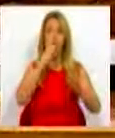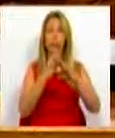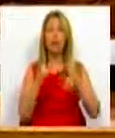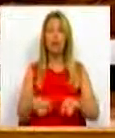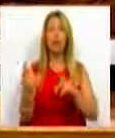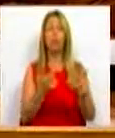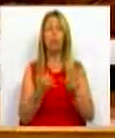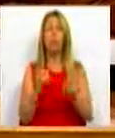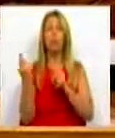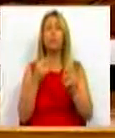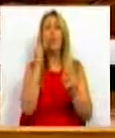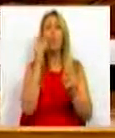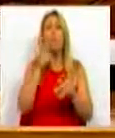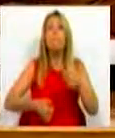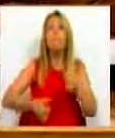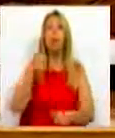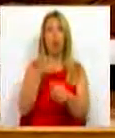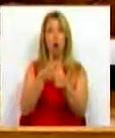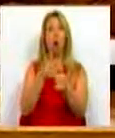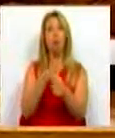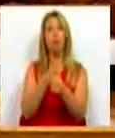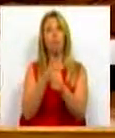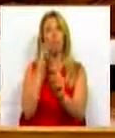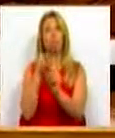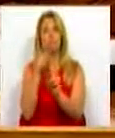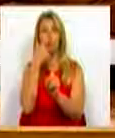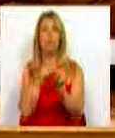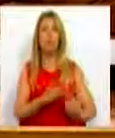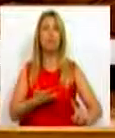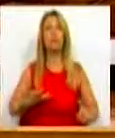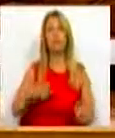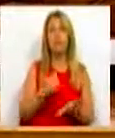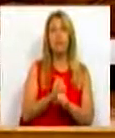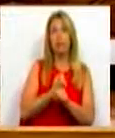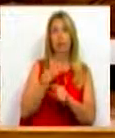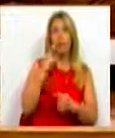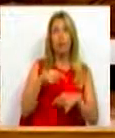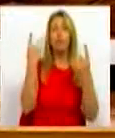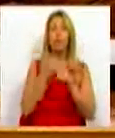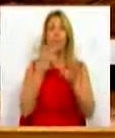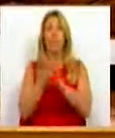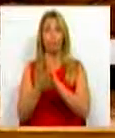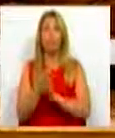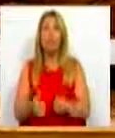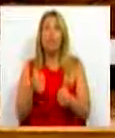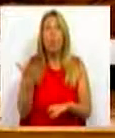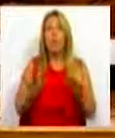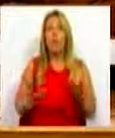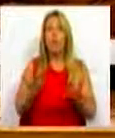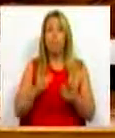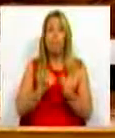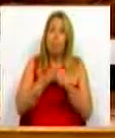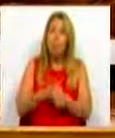O debate de como melhorar o acompanhamento que é proporcionado aos desempregados pelos serviços públicos de emprego. O debate de como melhorar o equilíbrio entre cumprimento de